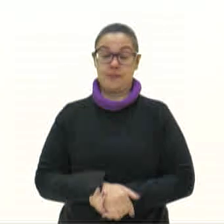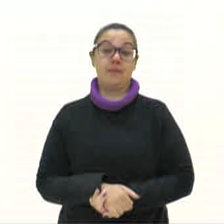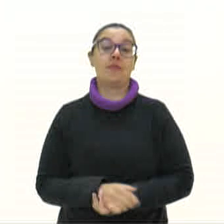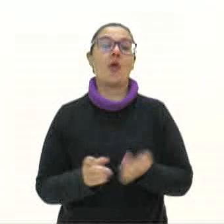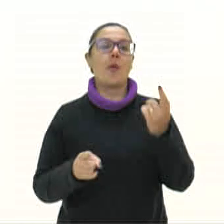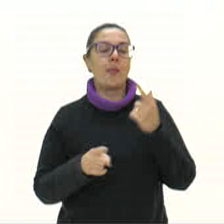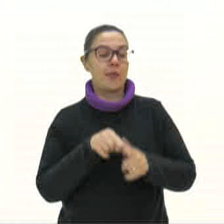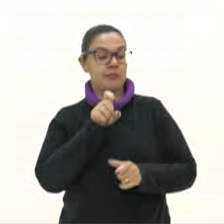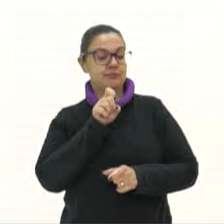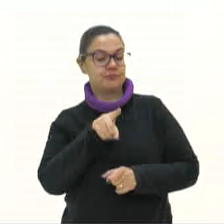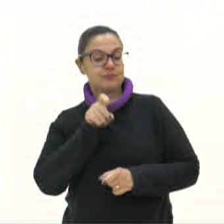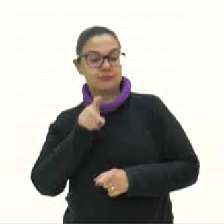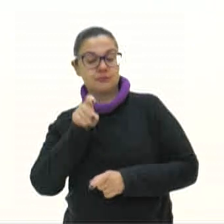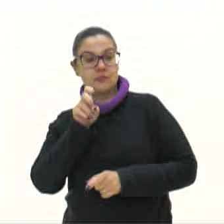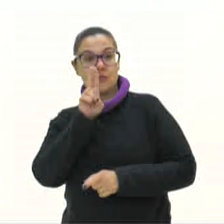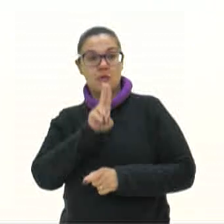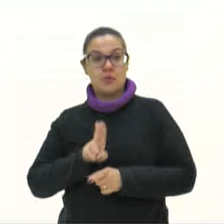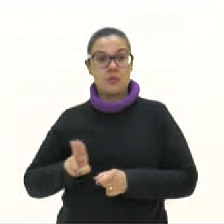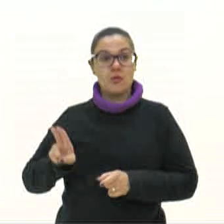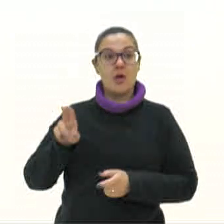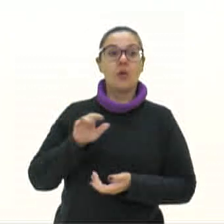As reticências ocorrem...